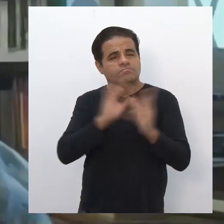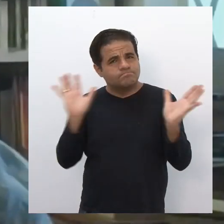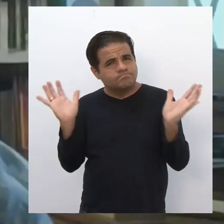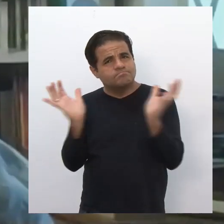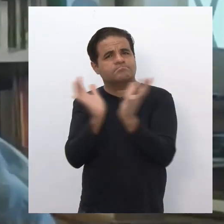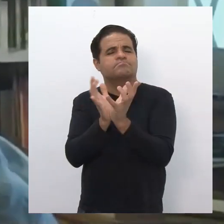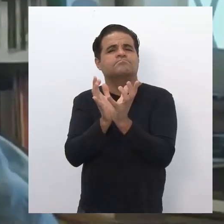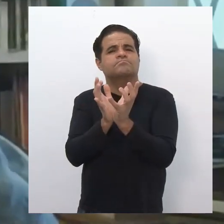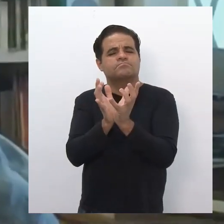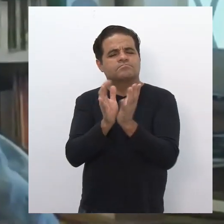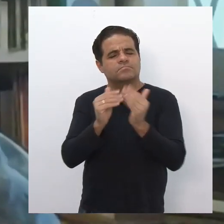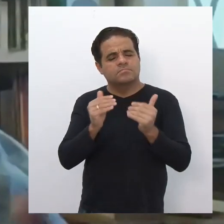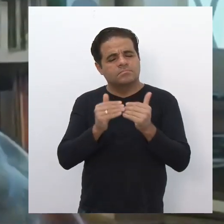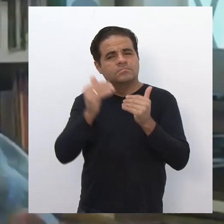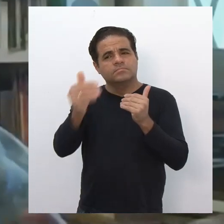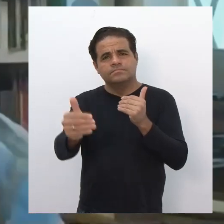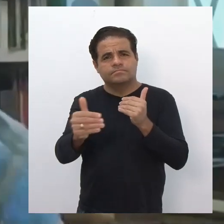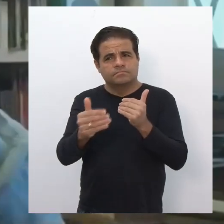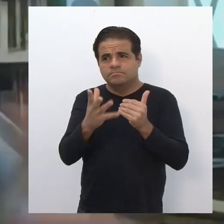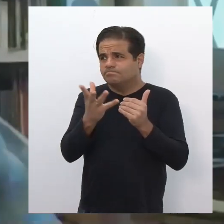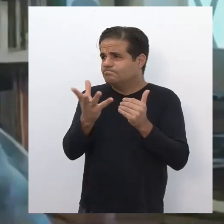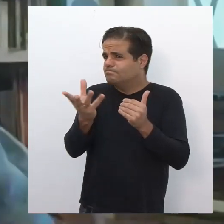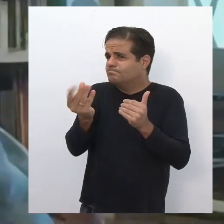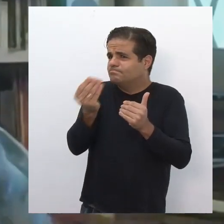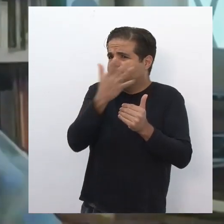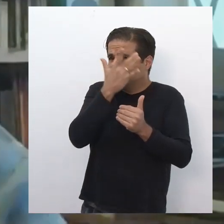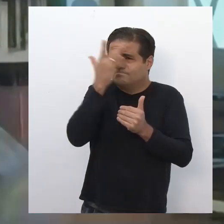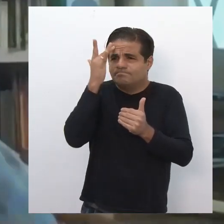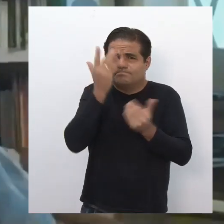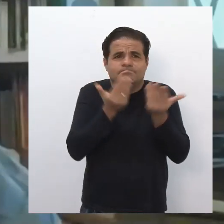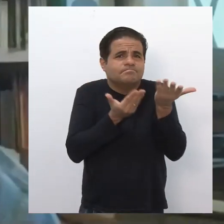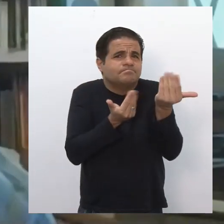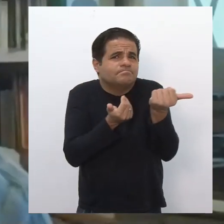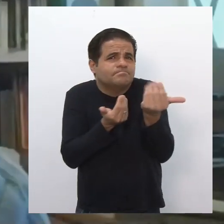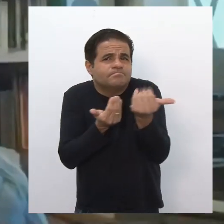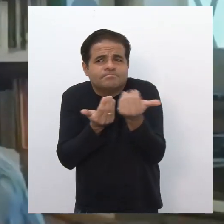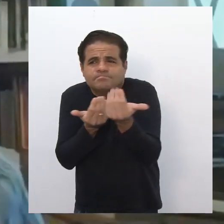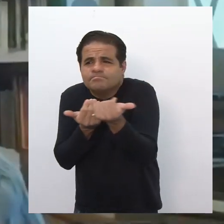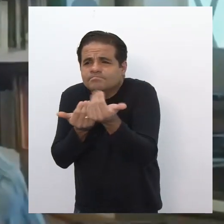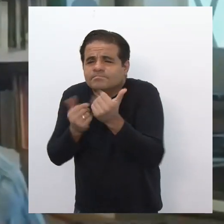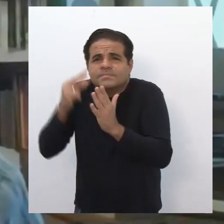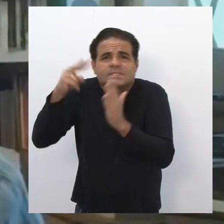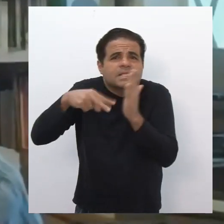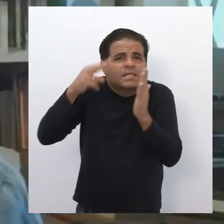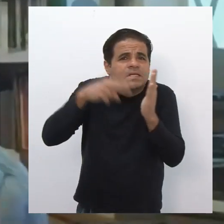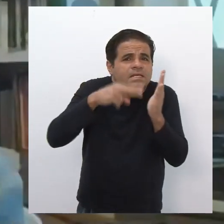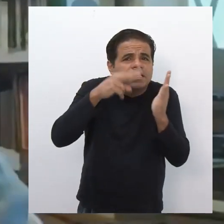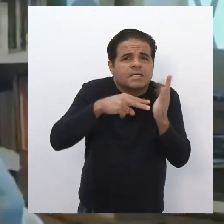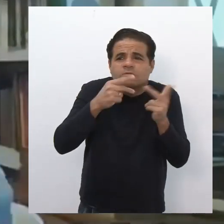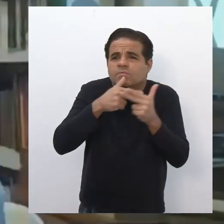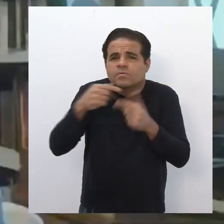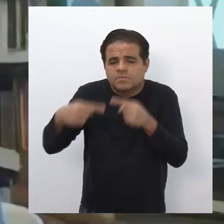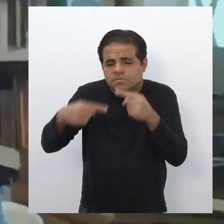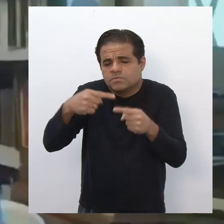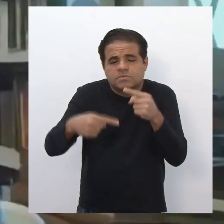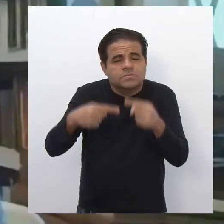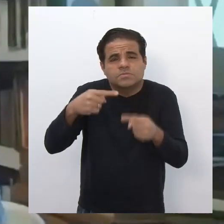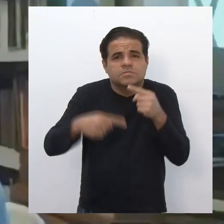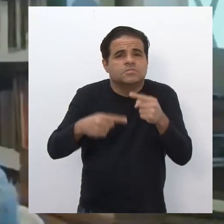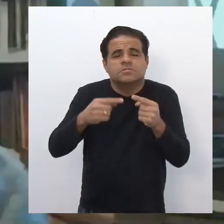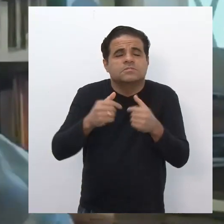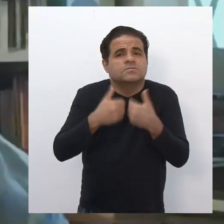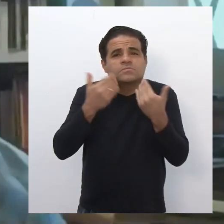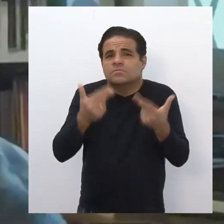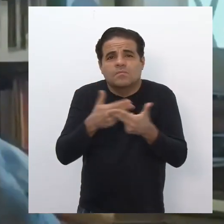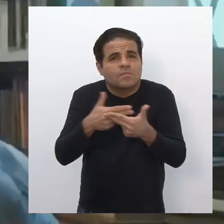booktubers. Gente, estava cheio de jovens, estavam todos lendo alguma coisa e discutindo.